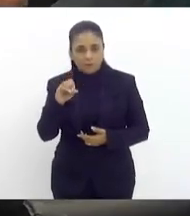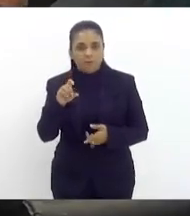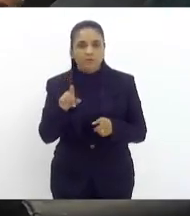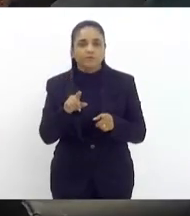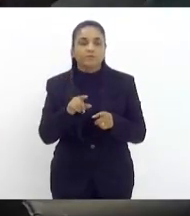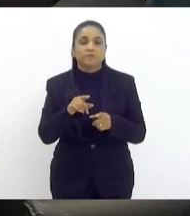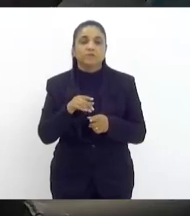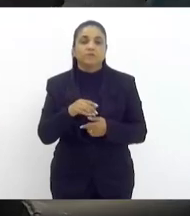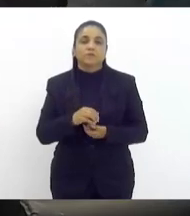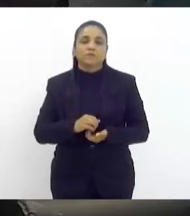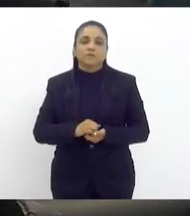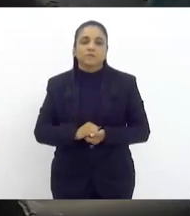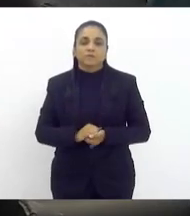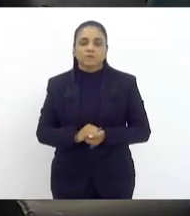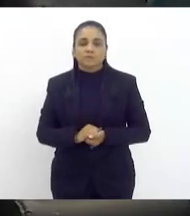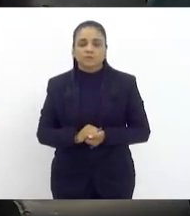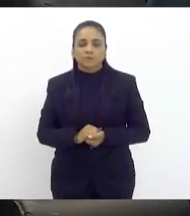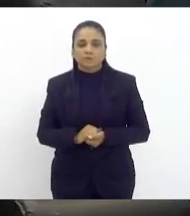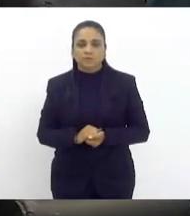Deputado Fábio Silva.